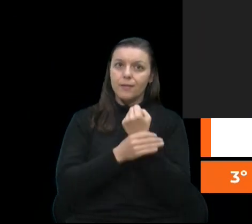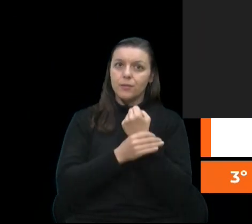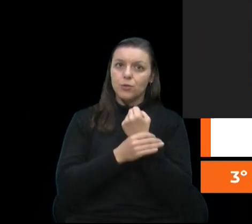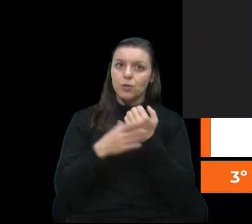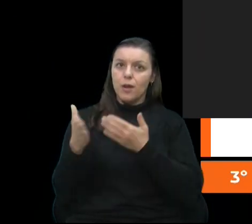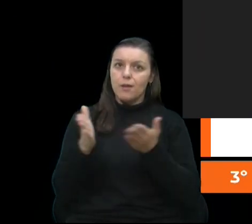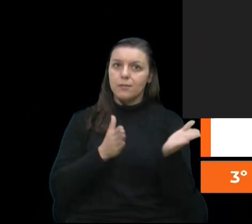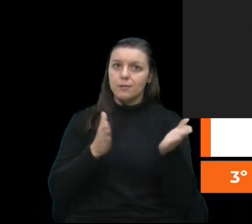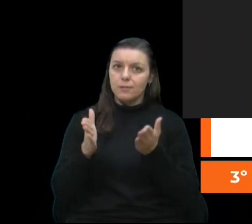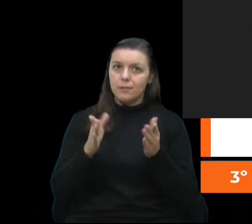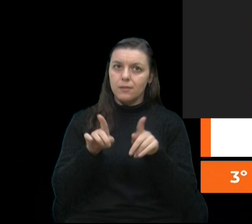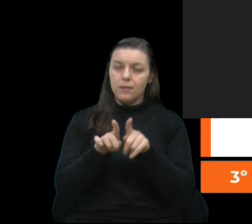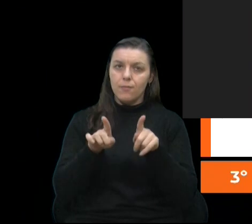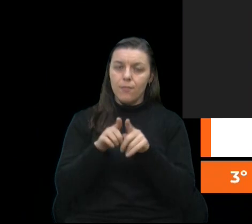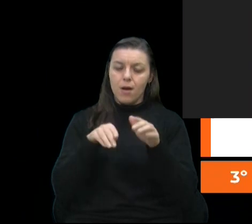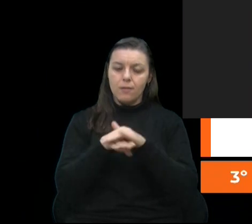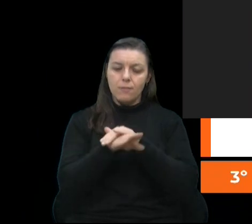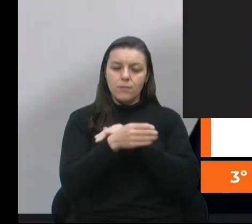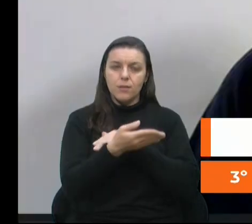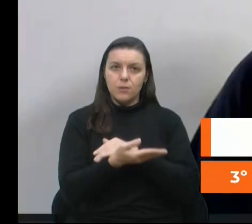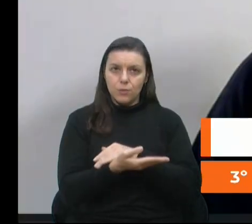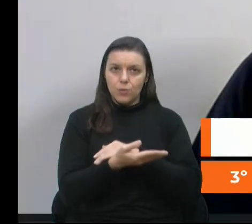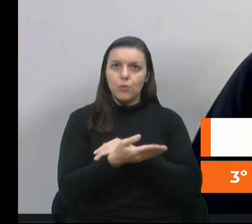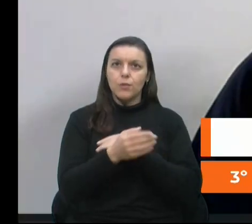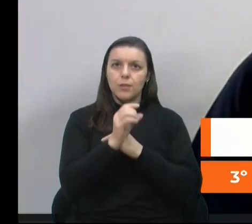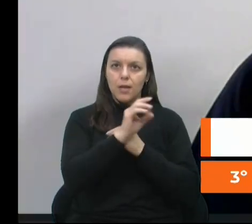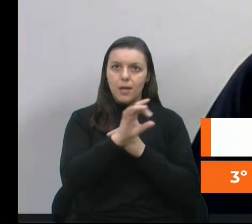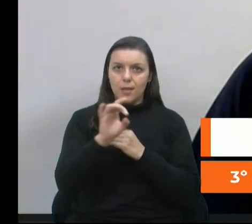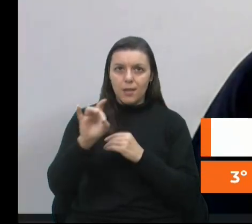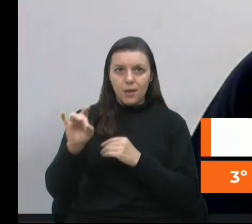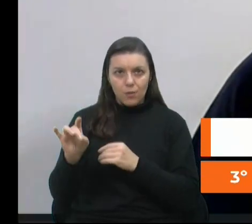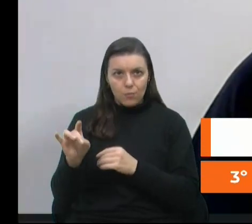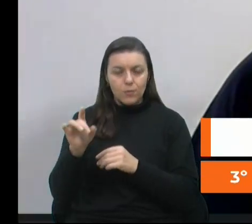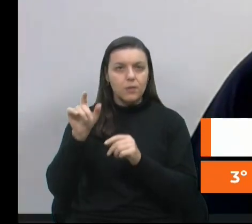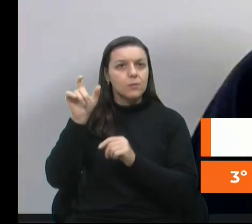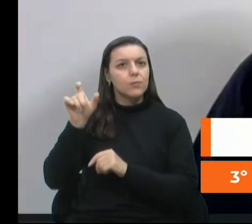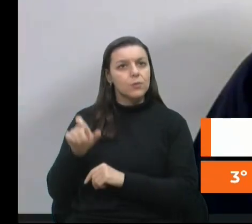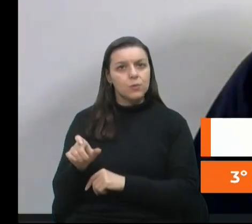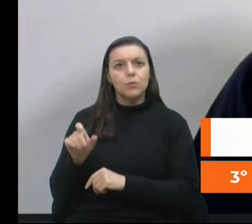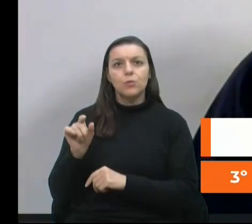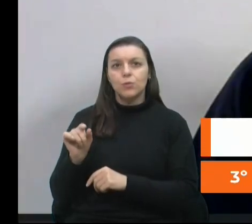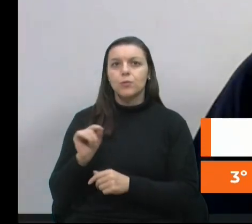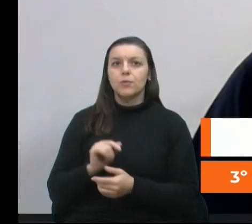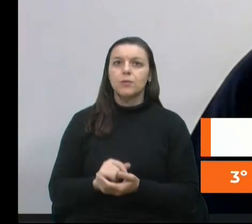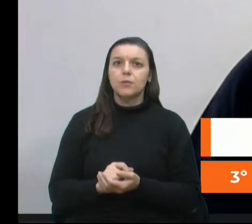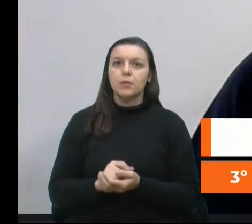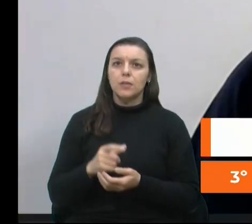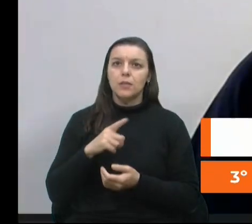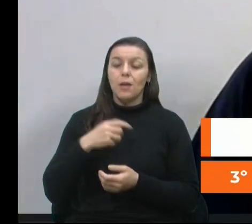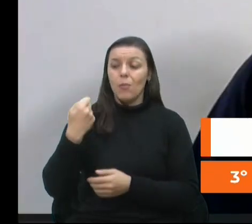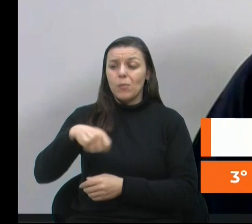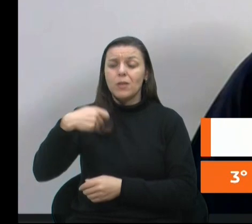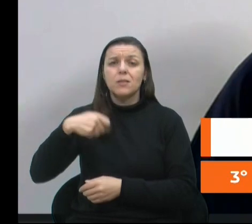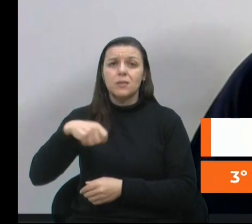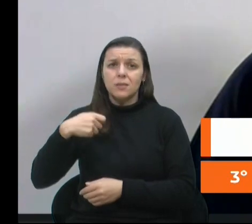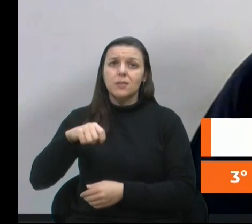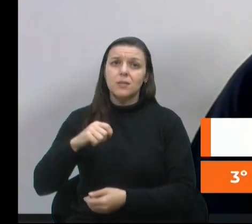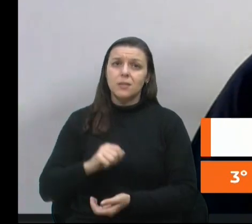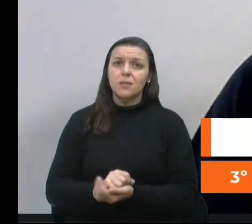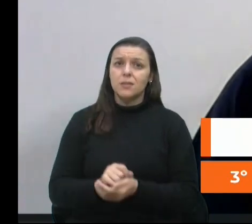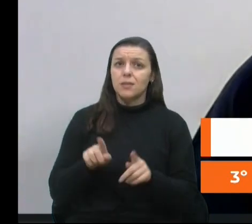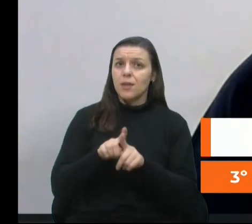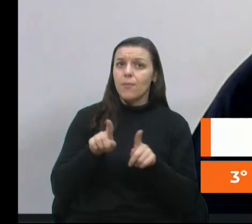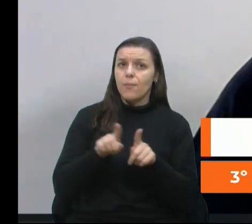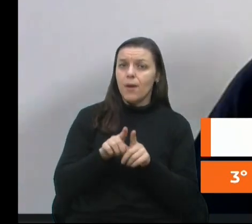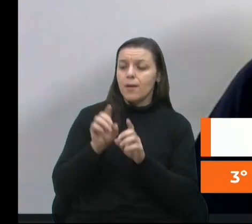o acesso, as adaptações a cada uma dessas minorias que tem suas necessidades, que tem